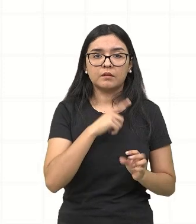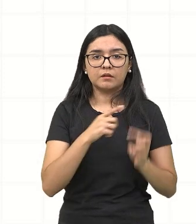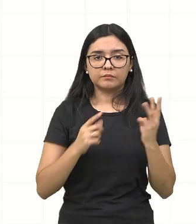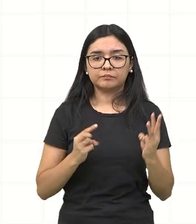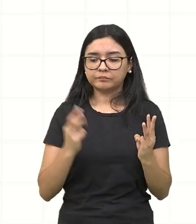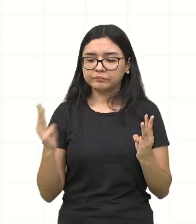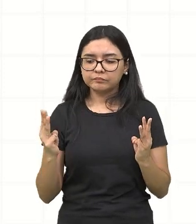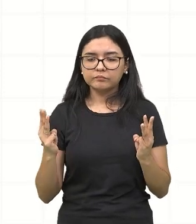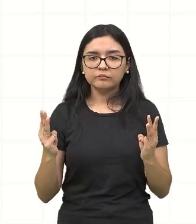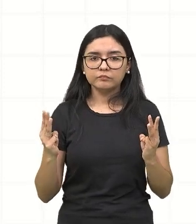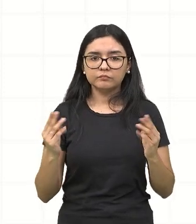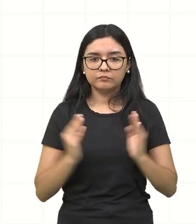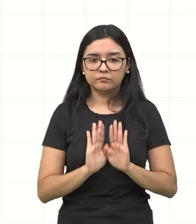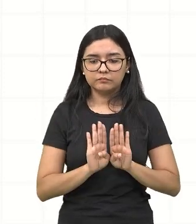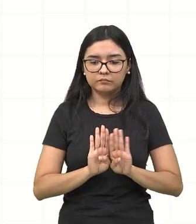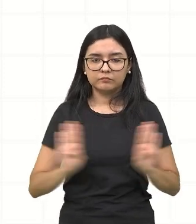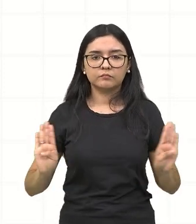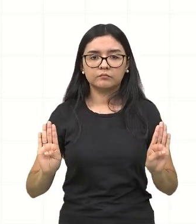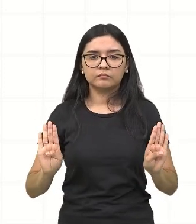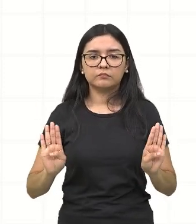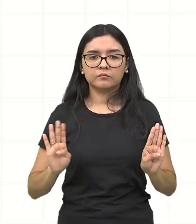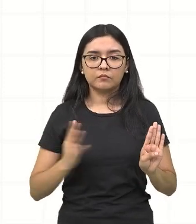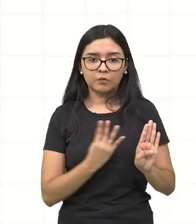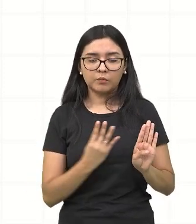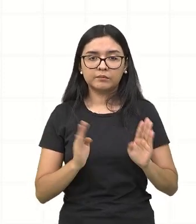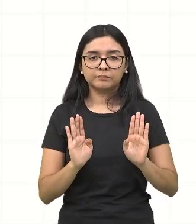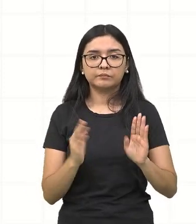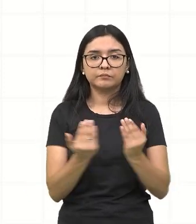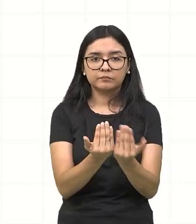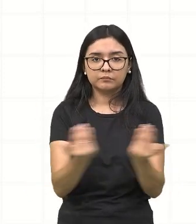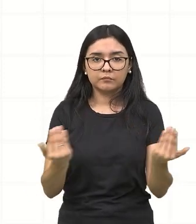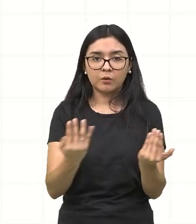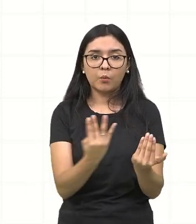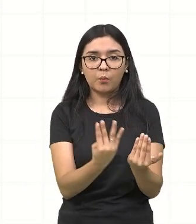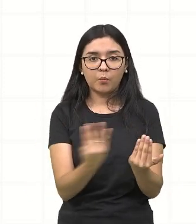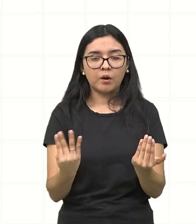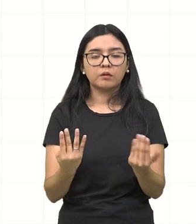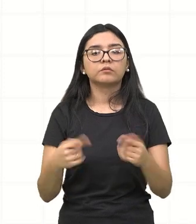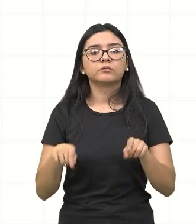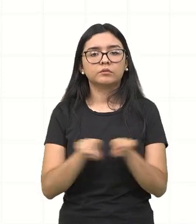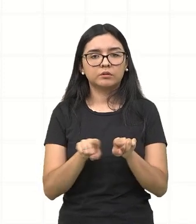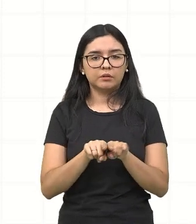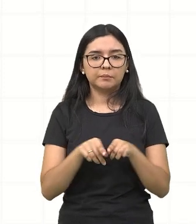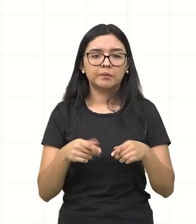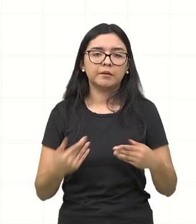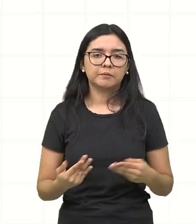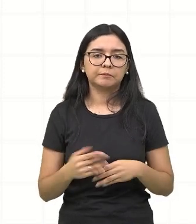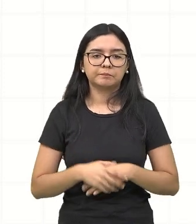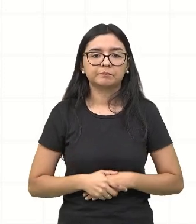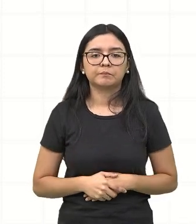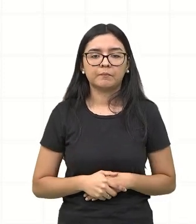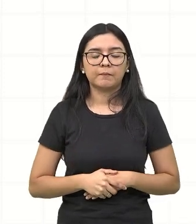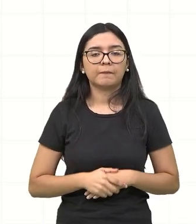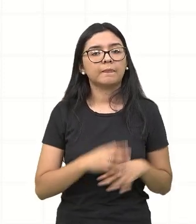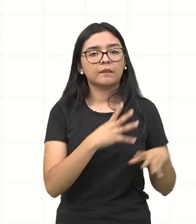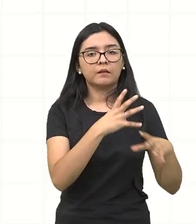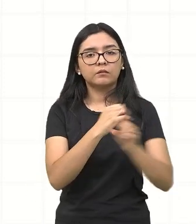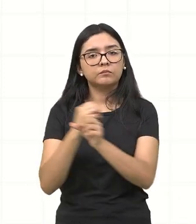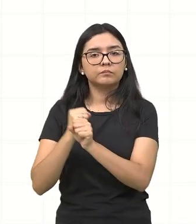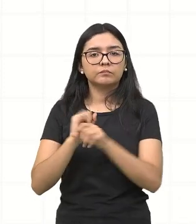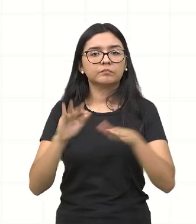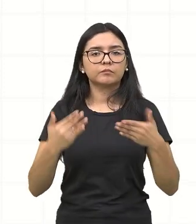aqui nós temos 4 cubos, lá atrás tem 4, aqui nessa outra extremidade aqui também vai ter 4, certo? E aí